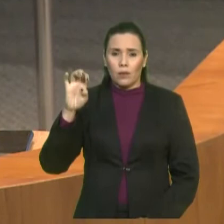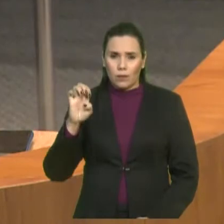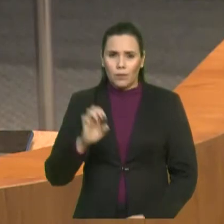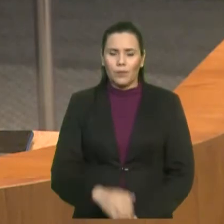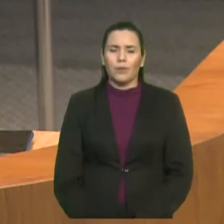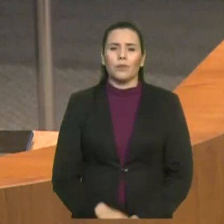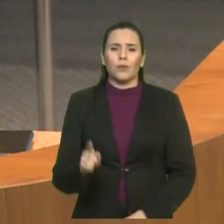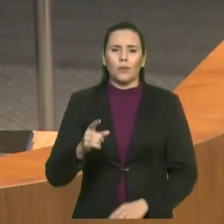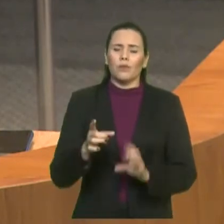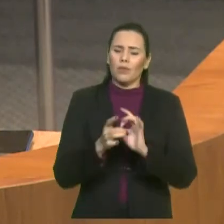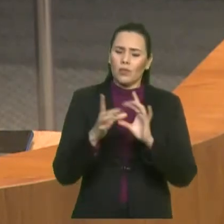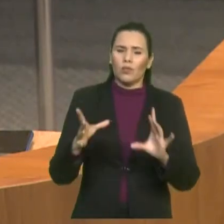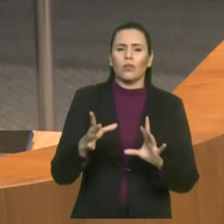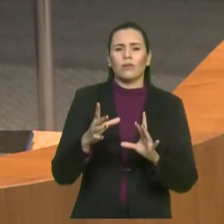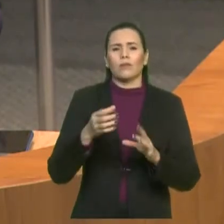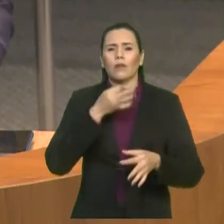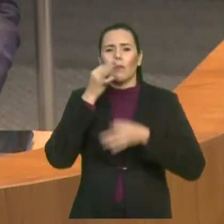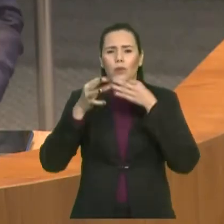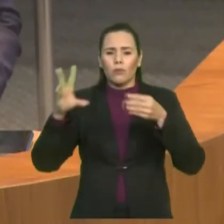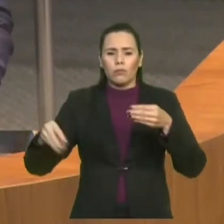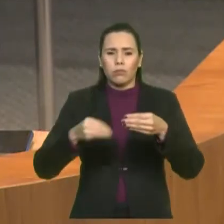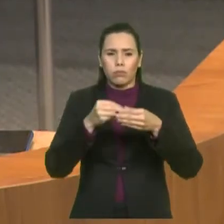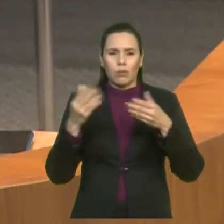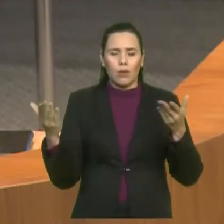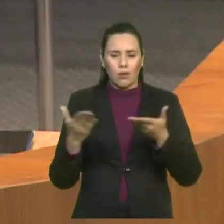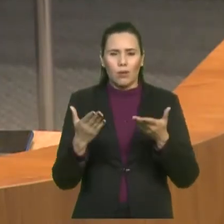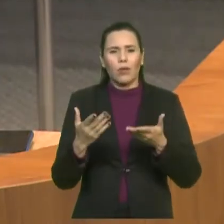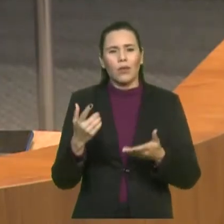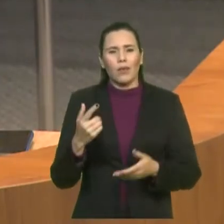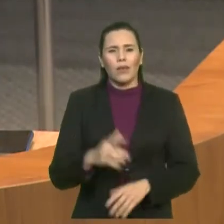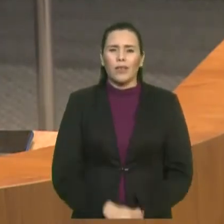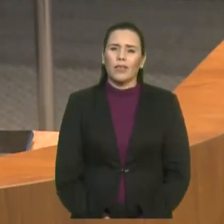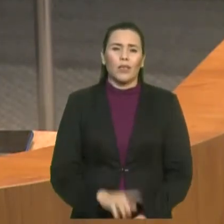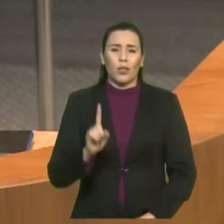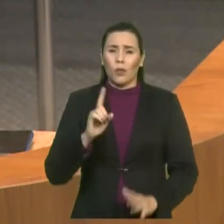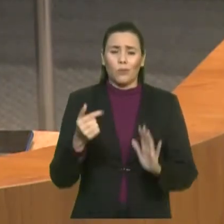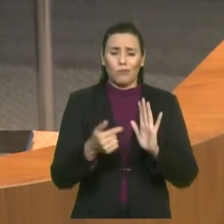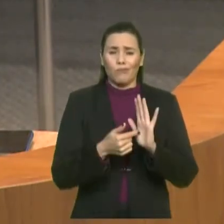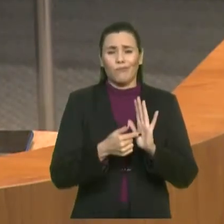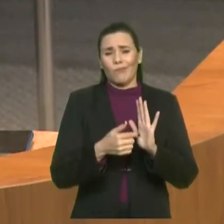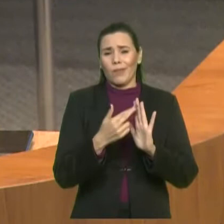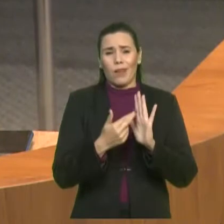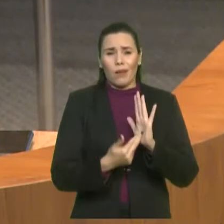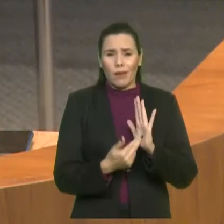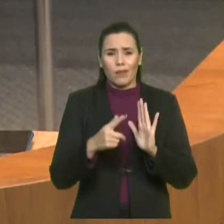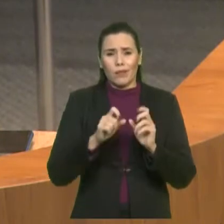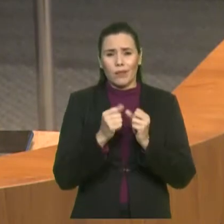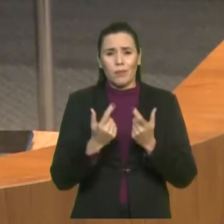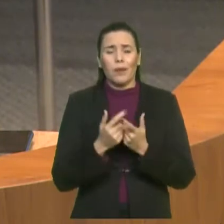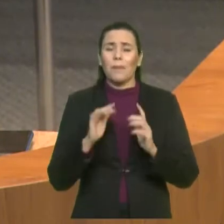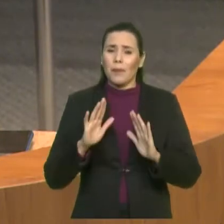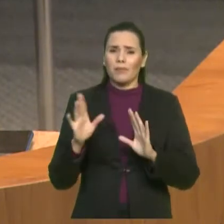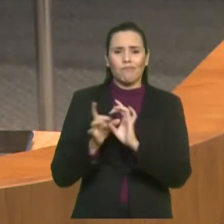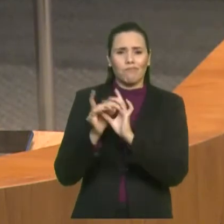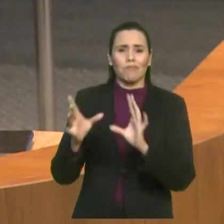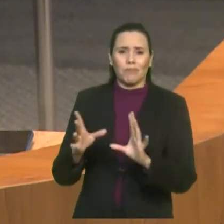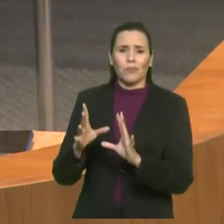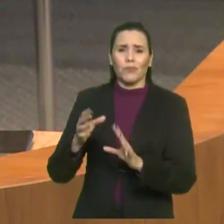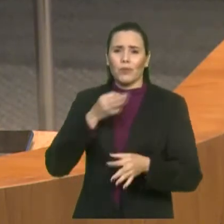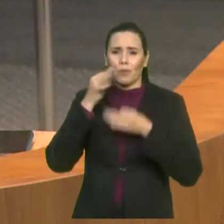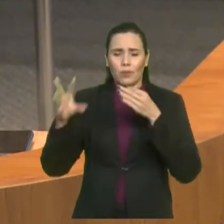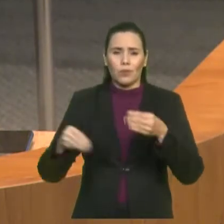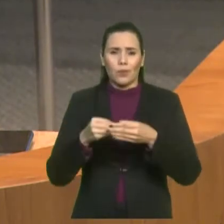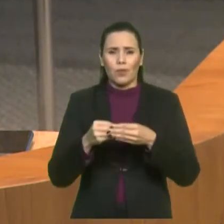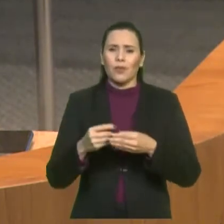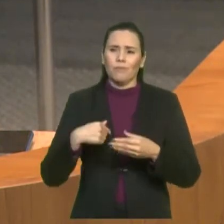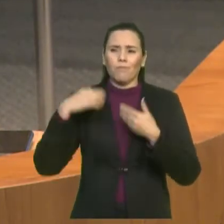regimental. Mas acho que o momento justifica, até porque nós estamos com a sessão mais curta. Mas, para finalizar esta